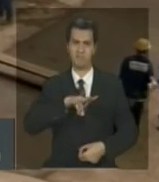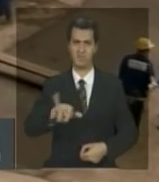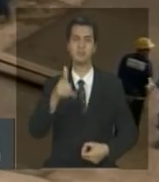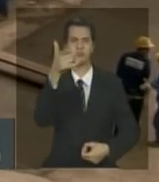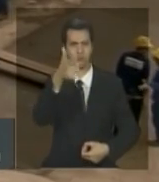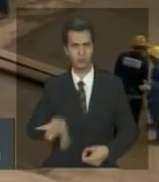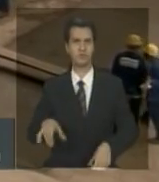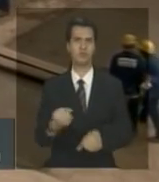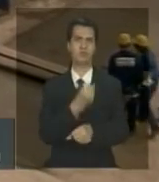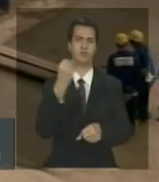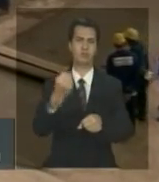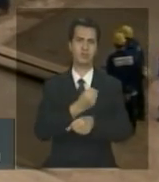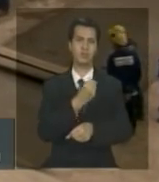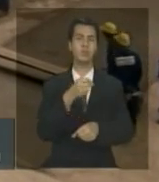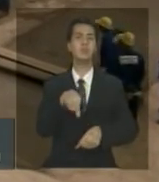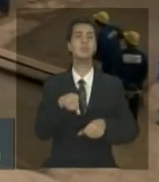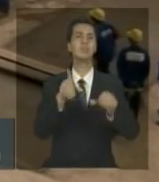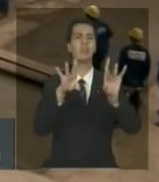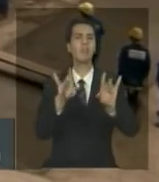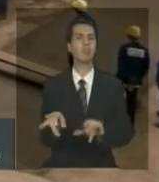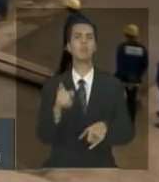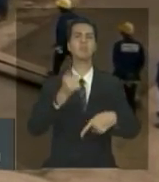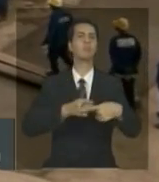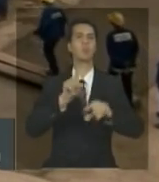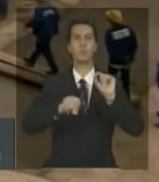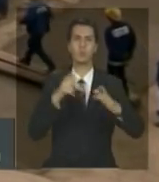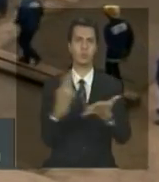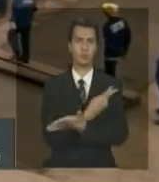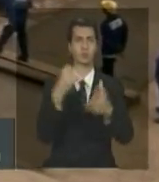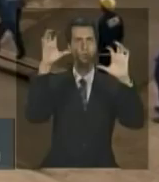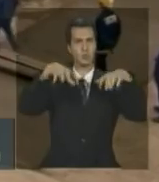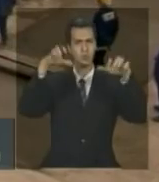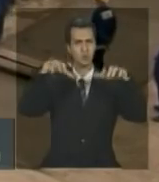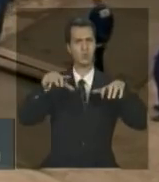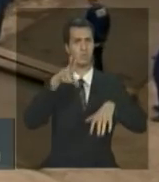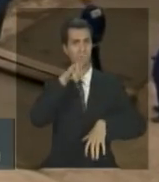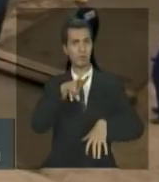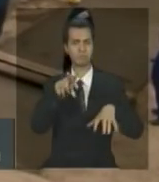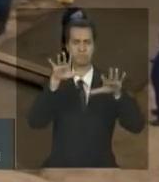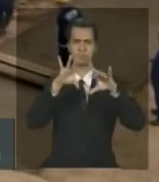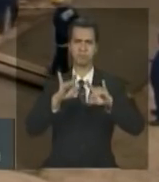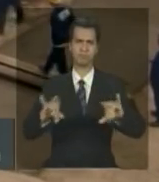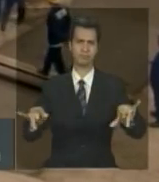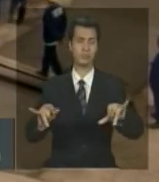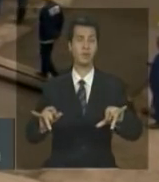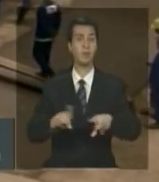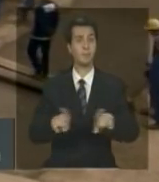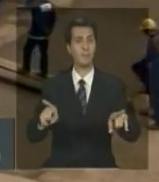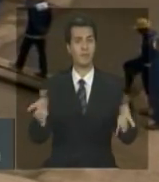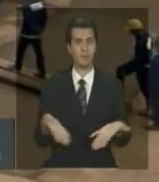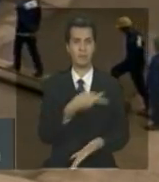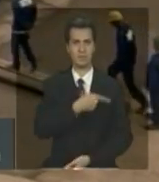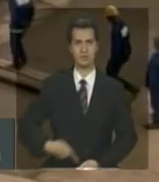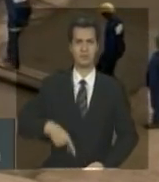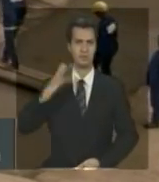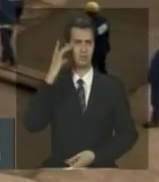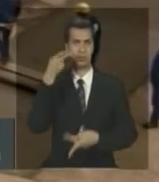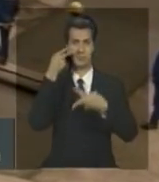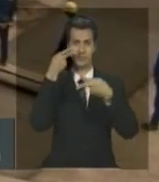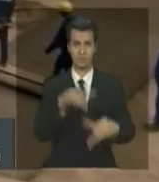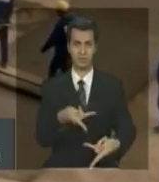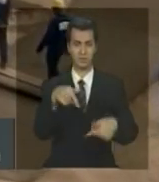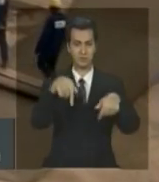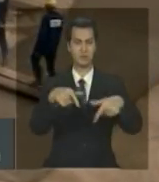ser recuperados. Essa danificação foi em função das chuvas. E essa visita aí da presidenta Dilma ao canteiro